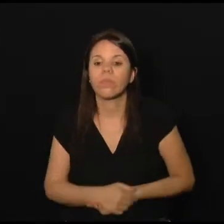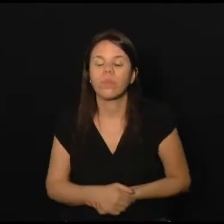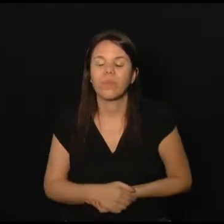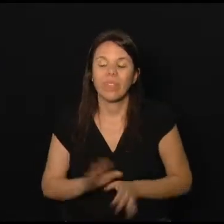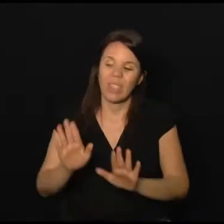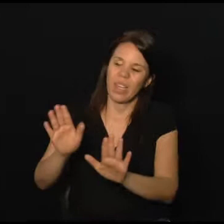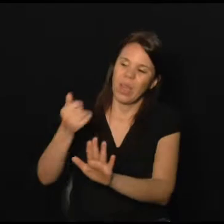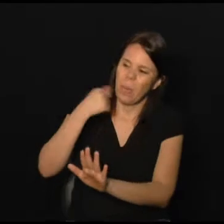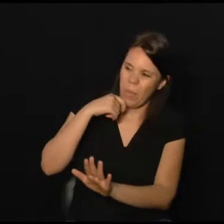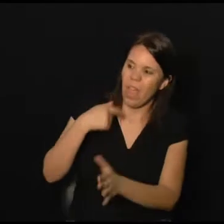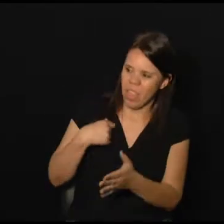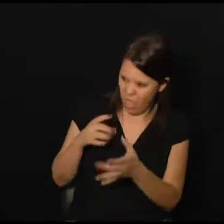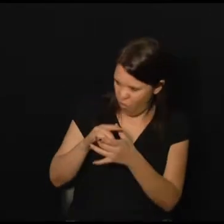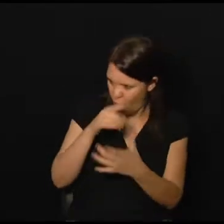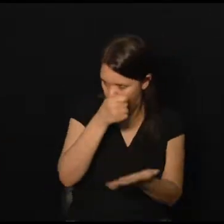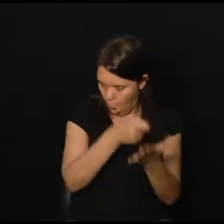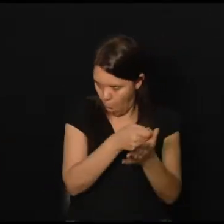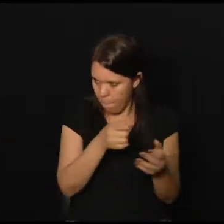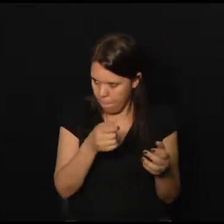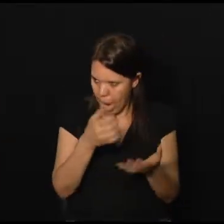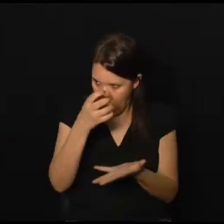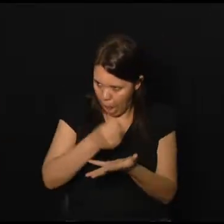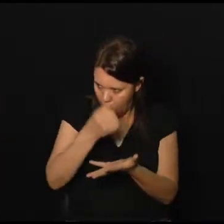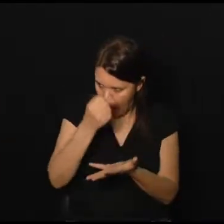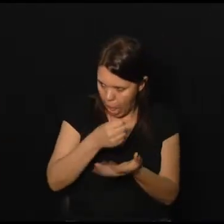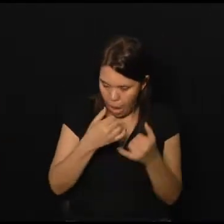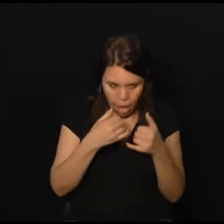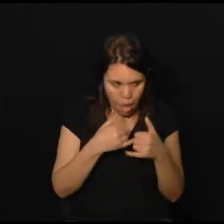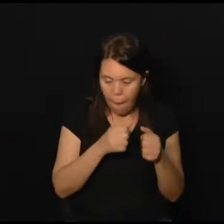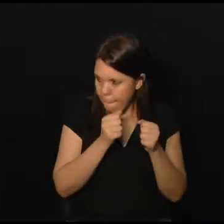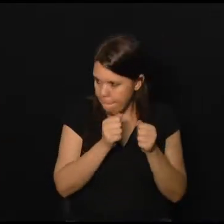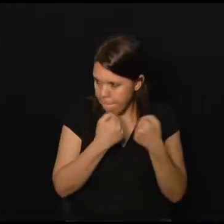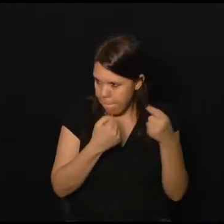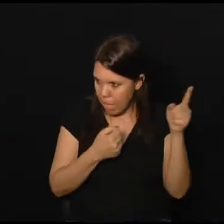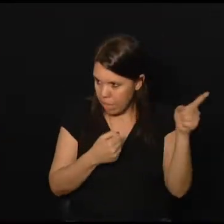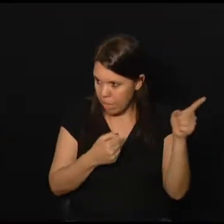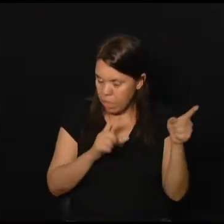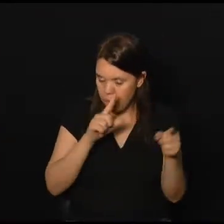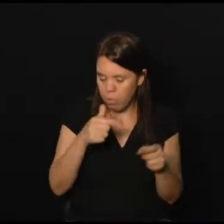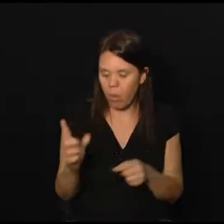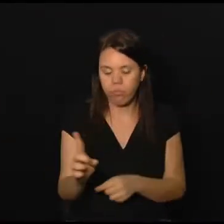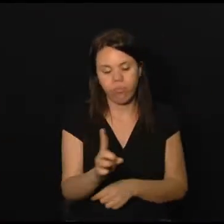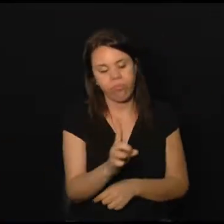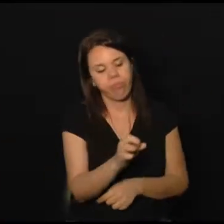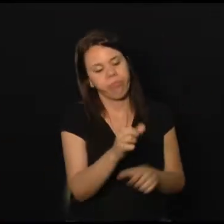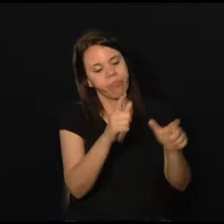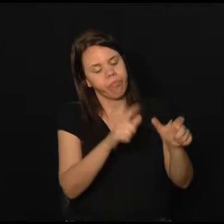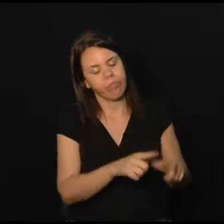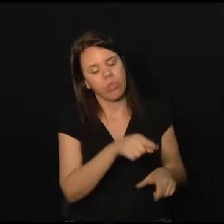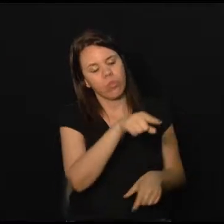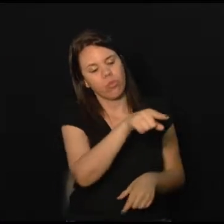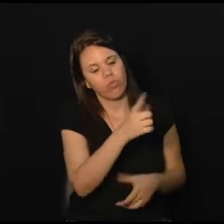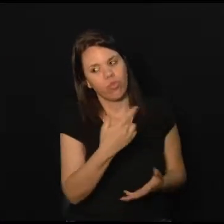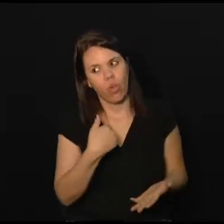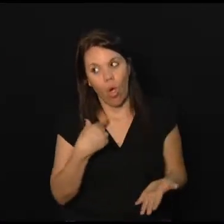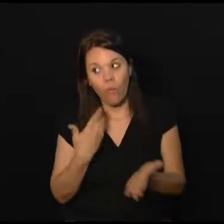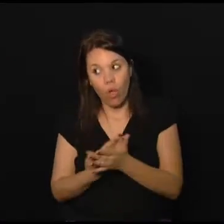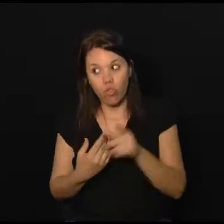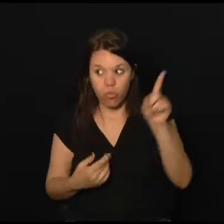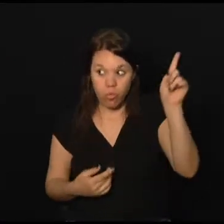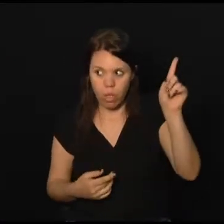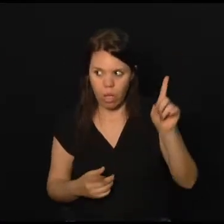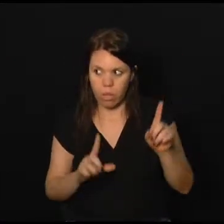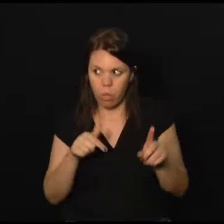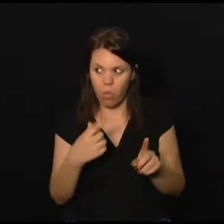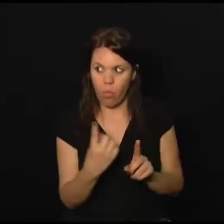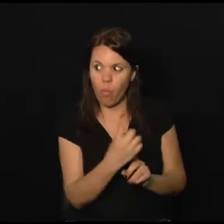pode deixar que eu vou comprar o leite na padaria. Mas ele vai comprar o leite na padaria, ele passa no lugar. Né? Não, eu vou